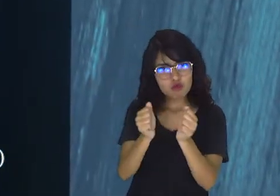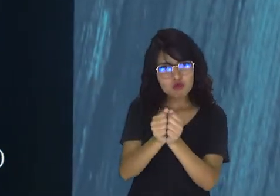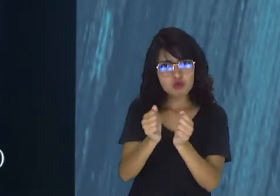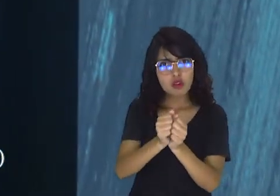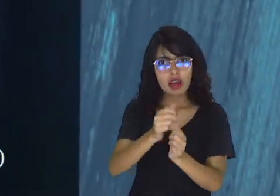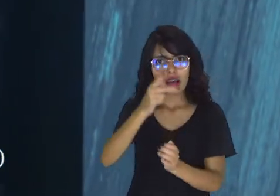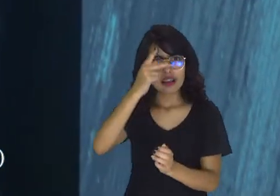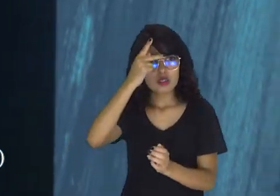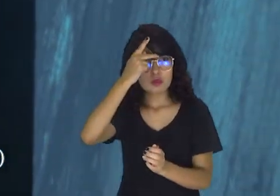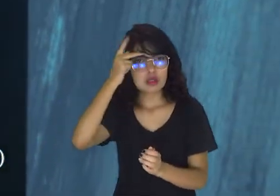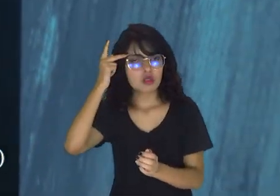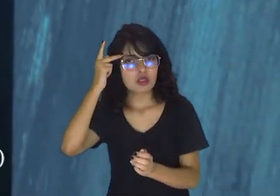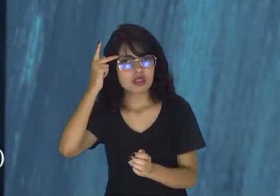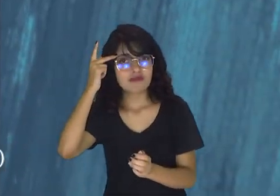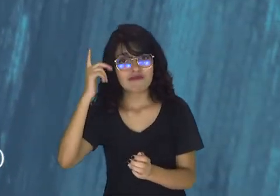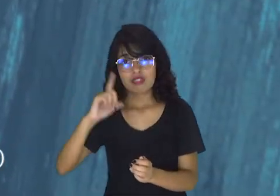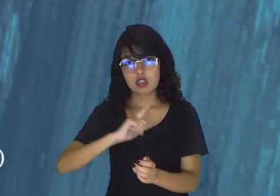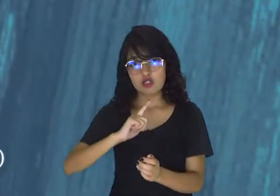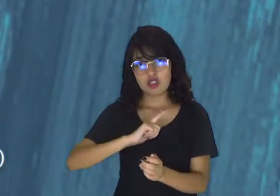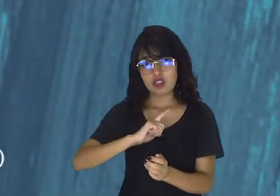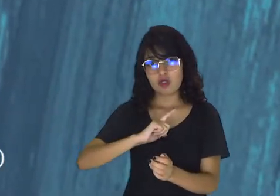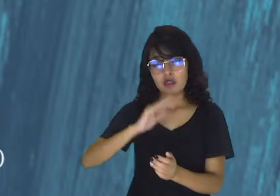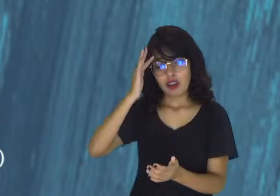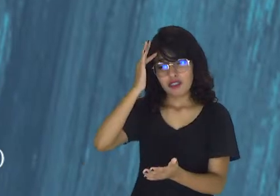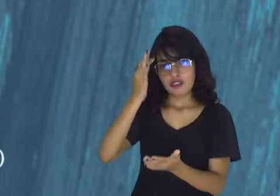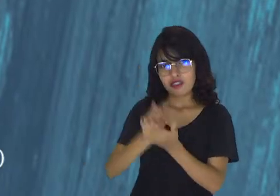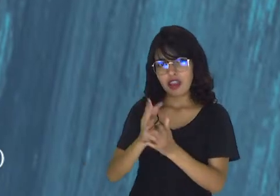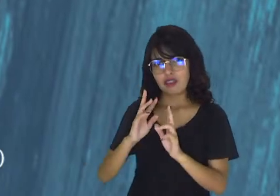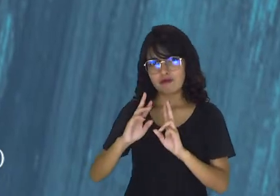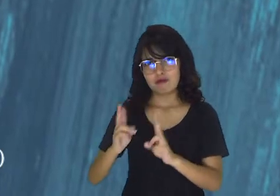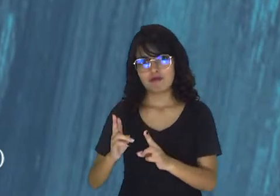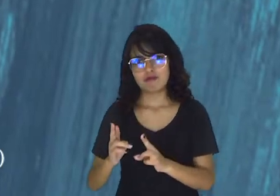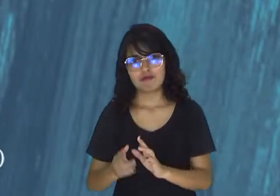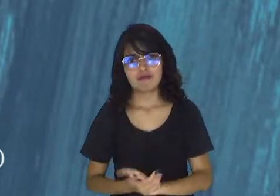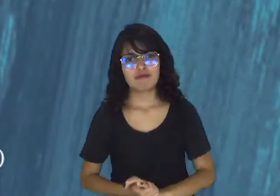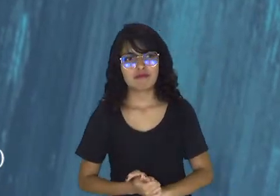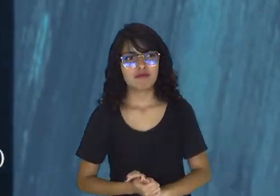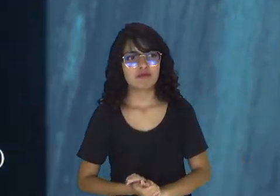tinham a mesma fé.